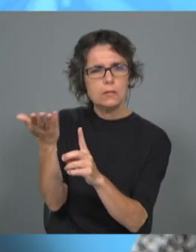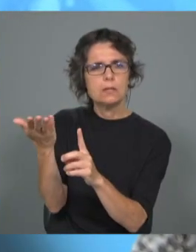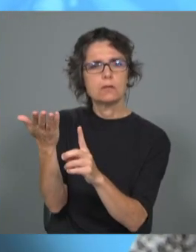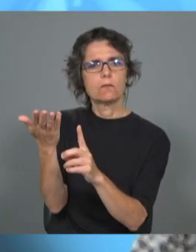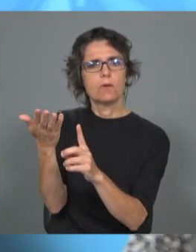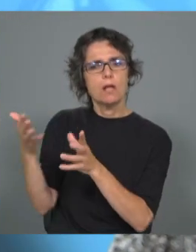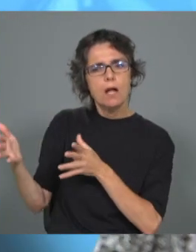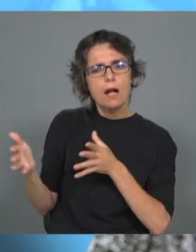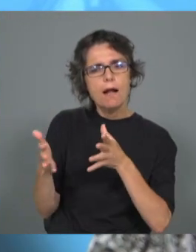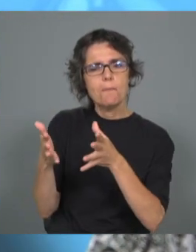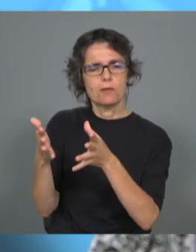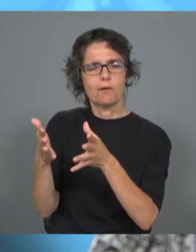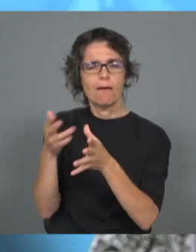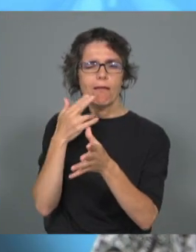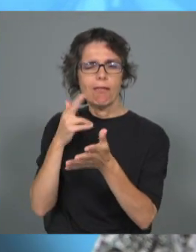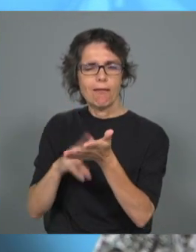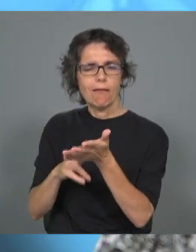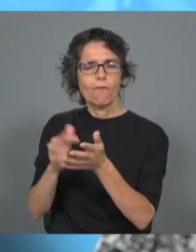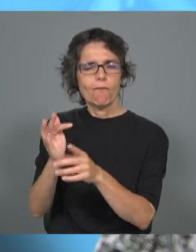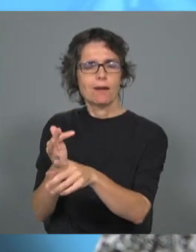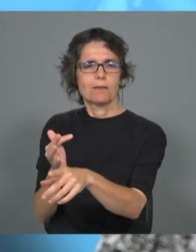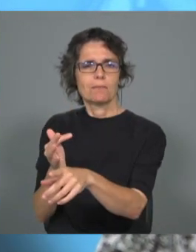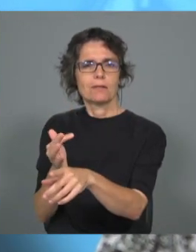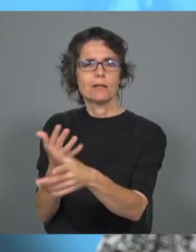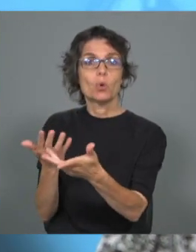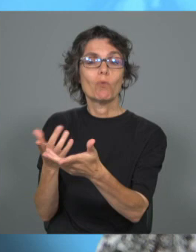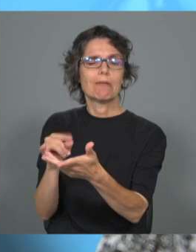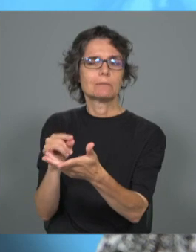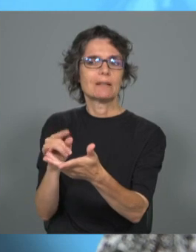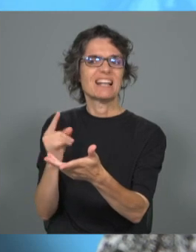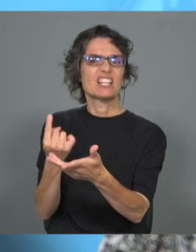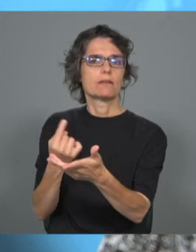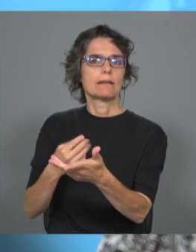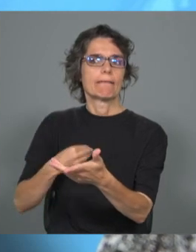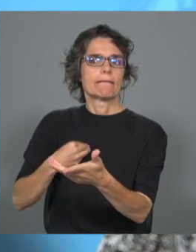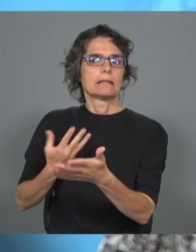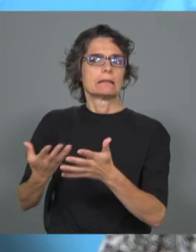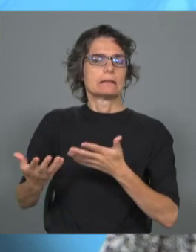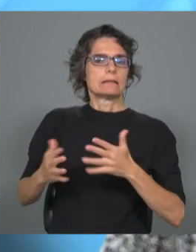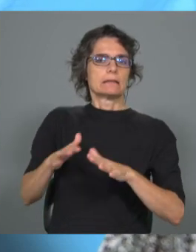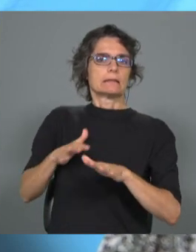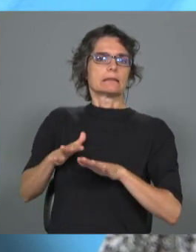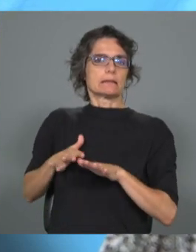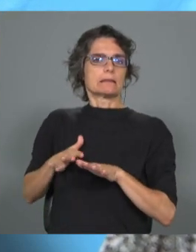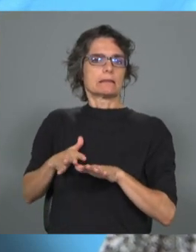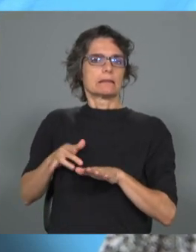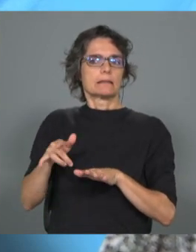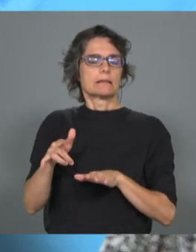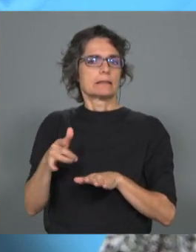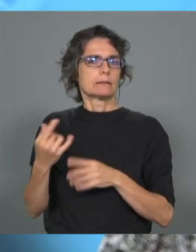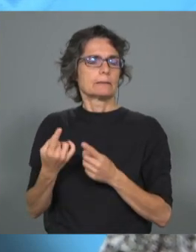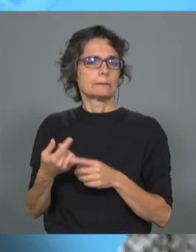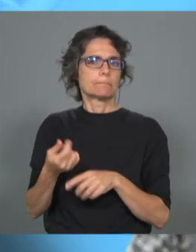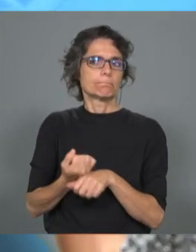esse caminho está a ser feito, ou também existem sinais preocupantes e inquietantes de que muito se tem ainda que